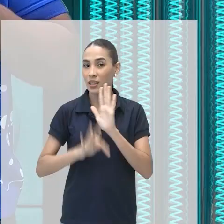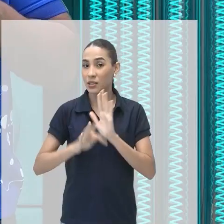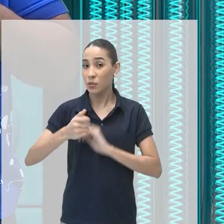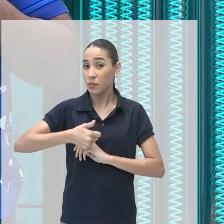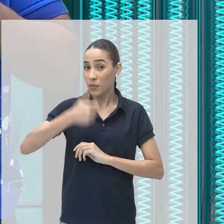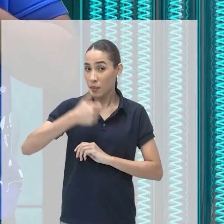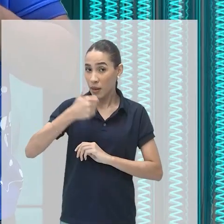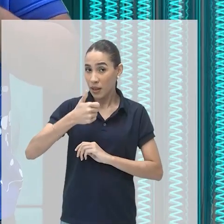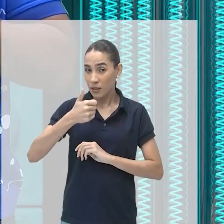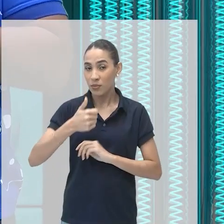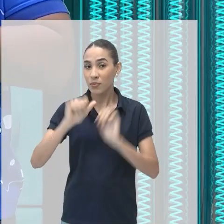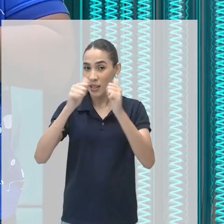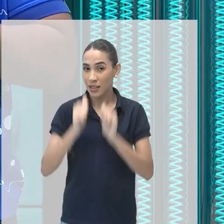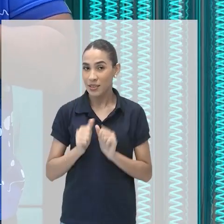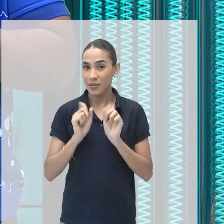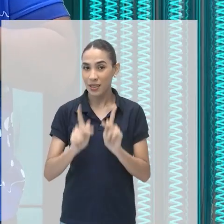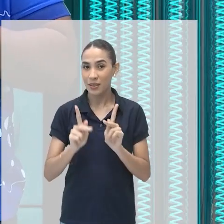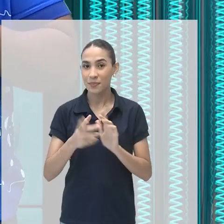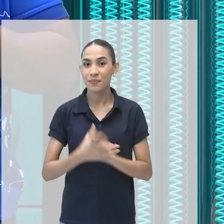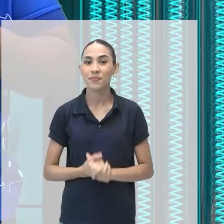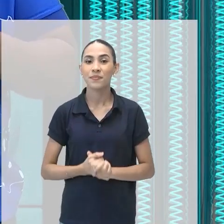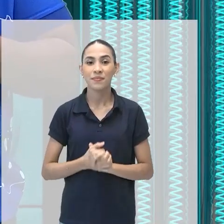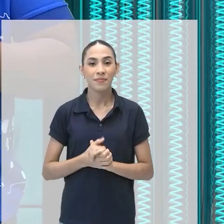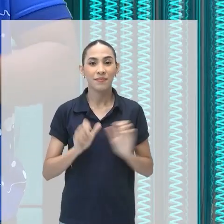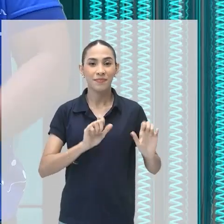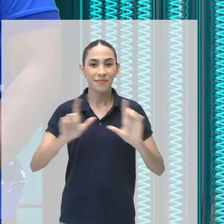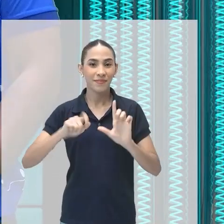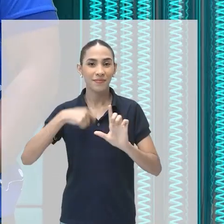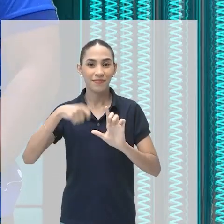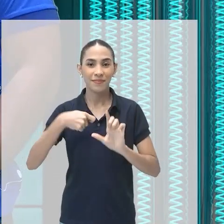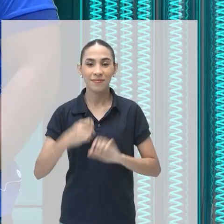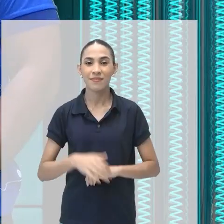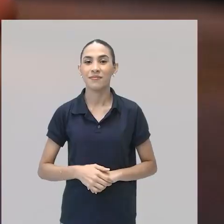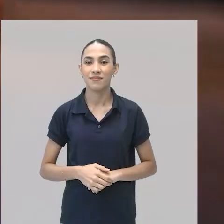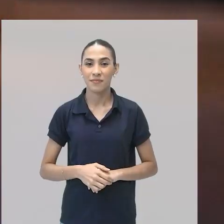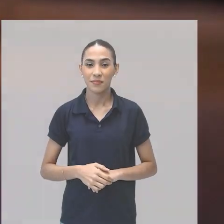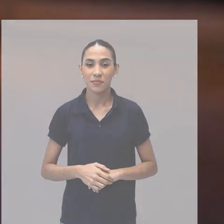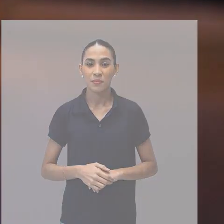Primeiro elemento que vocês vão analisar, ok? Então, começamos agora.